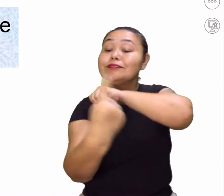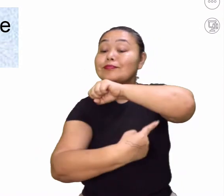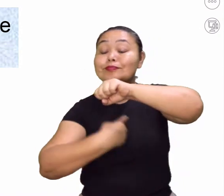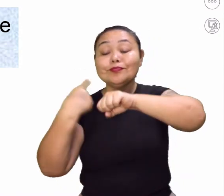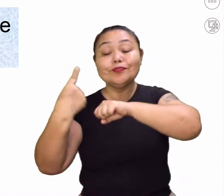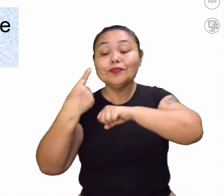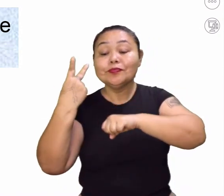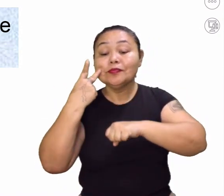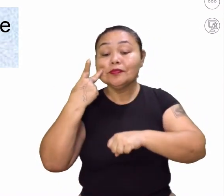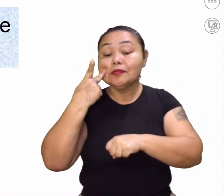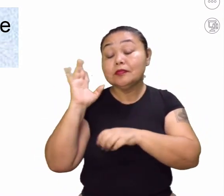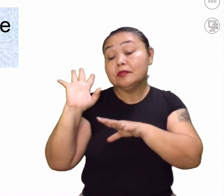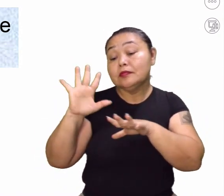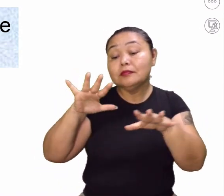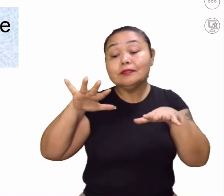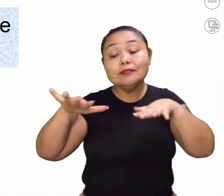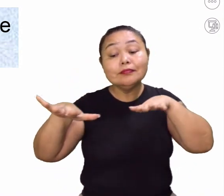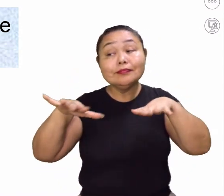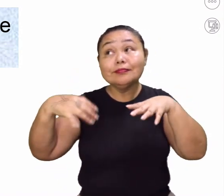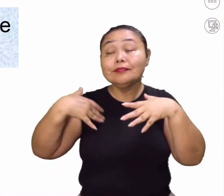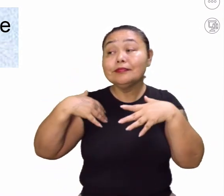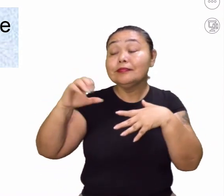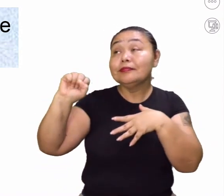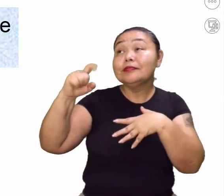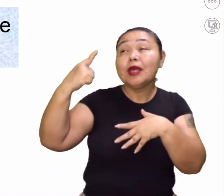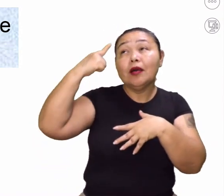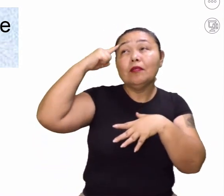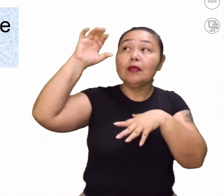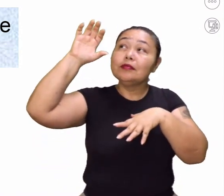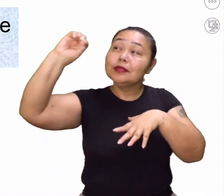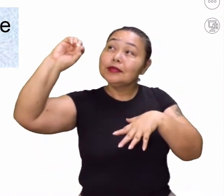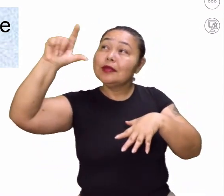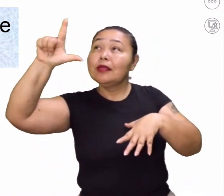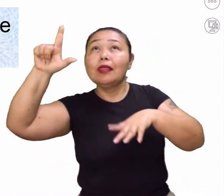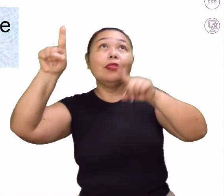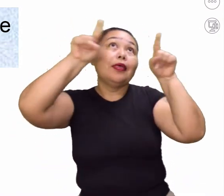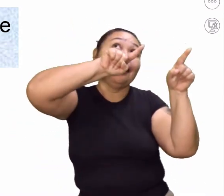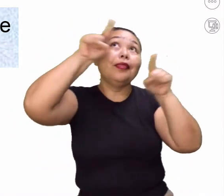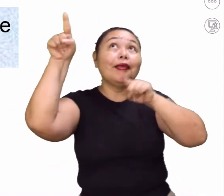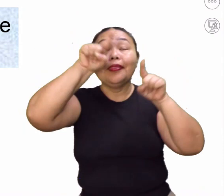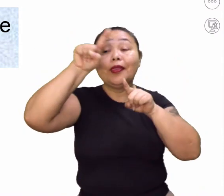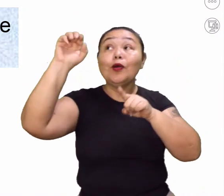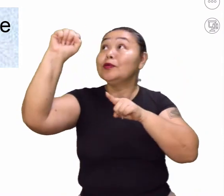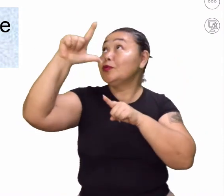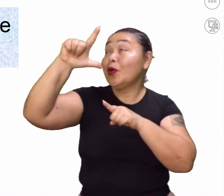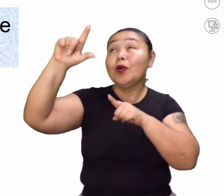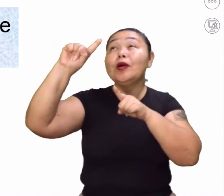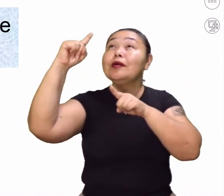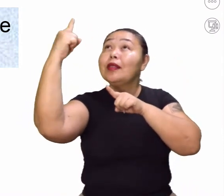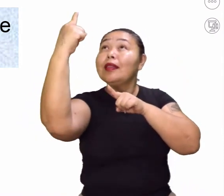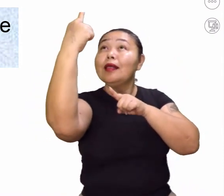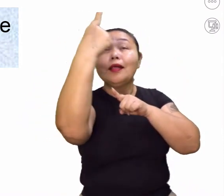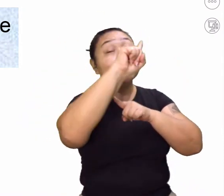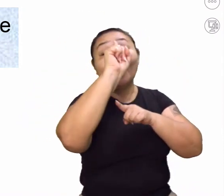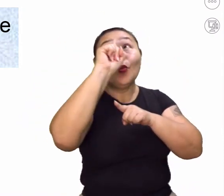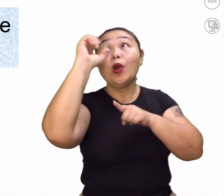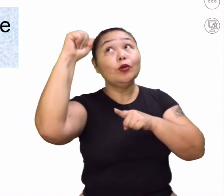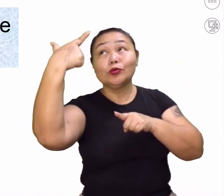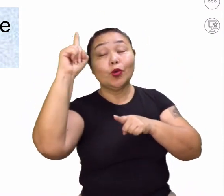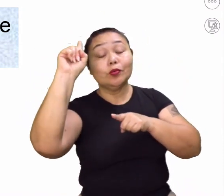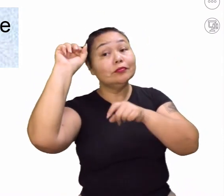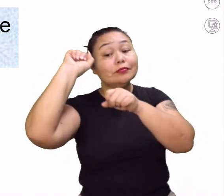por isso que a gente tem esse movimento aparente do Sol, que a gente pensa que ele está no momento do leste, depois está o oeste. Pensa que o Sol que está andando, mas na verdade não é o